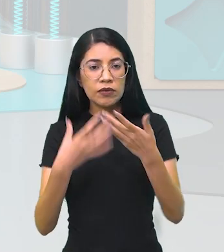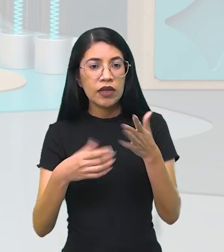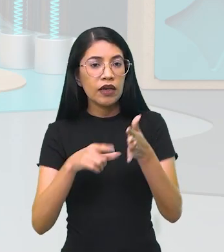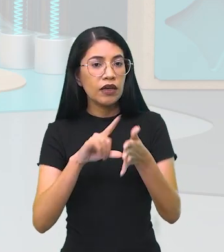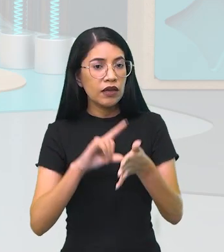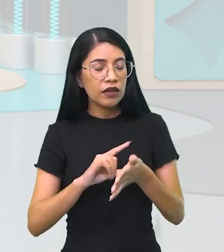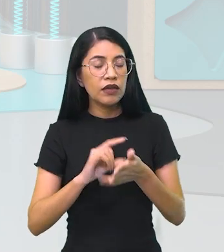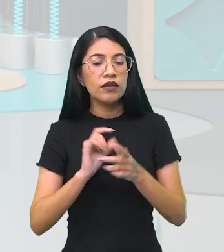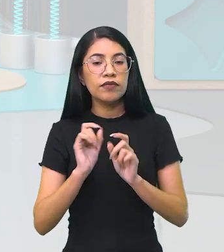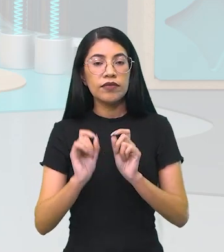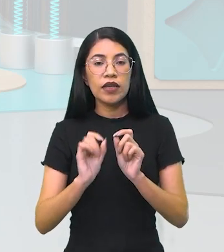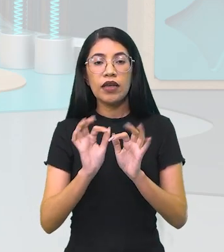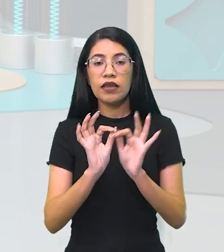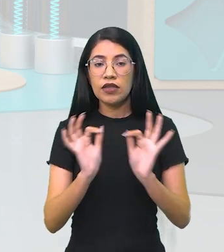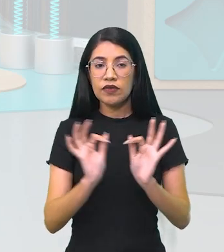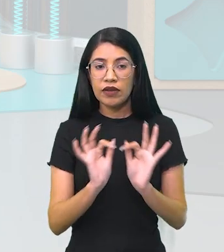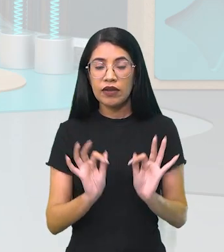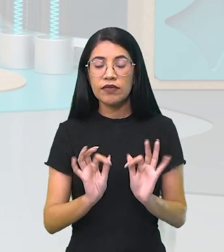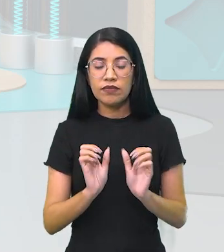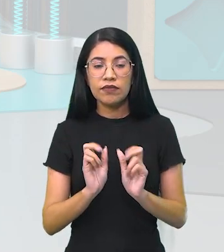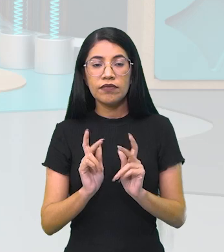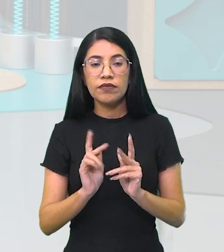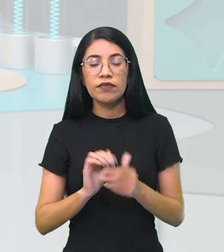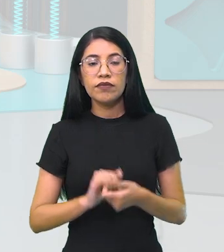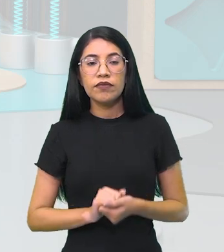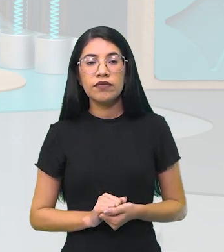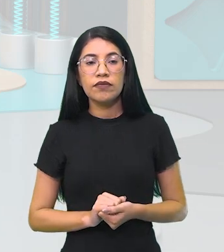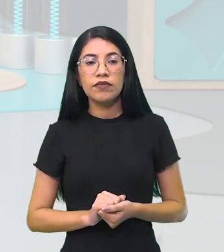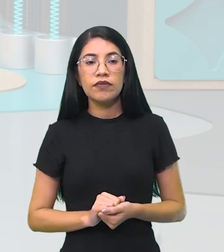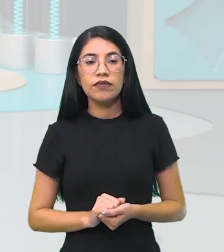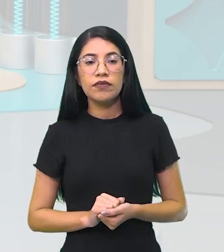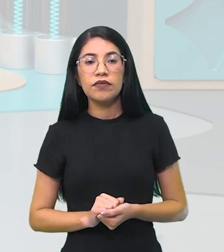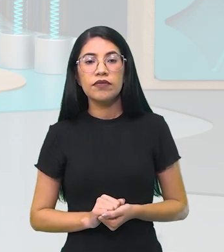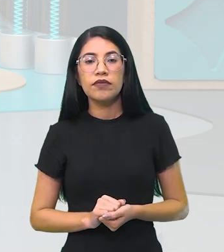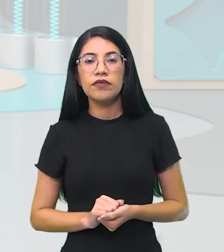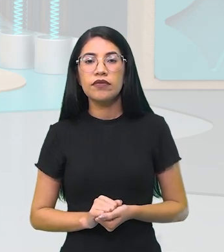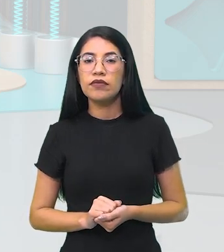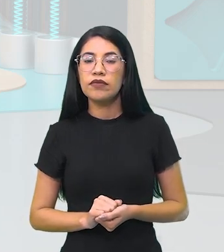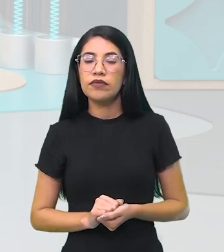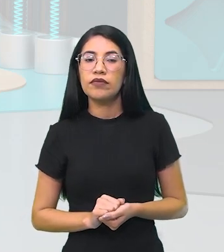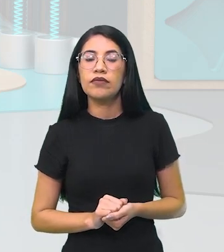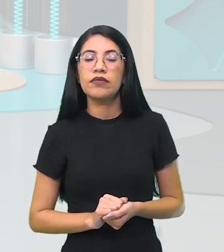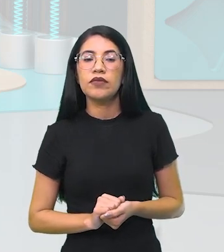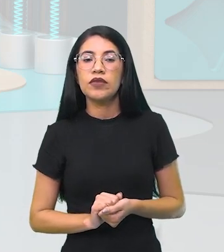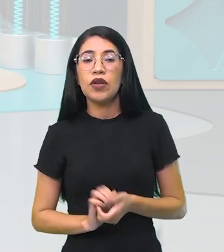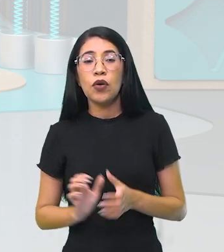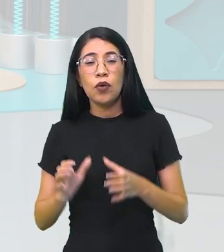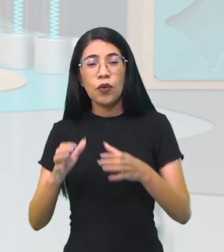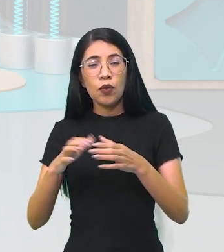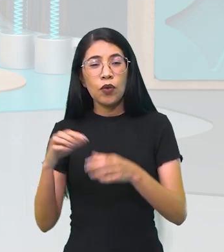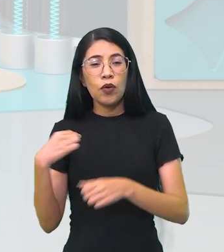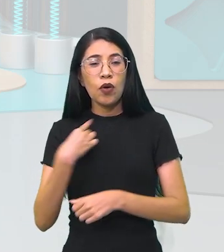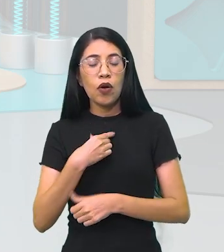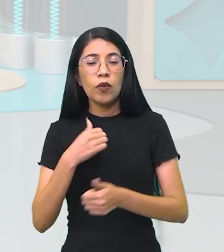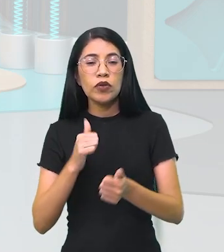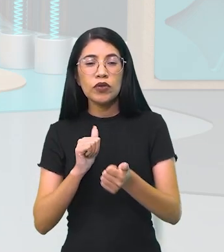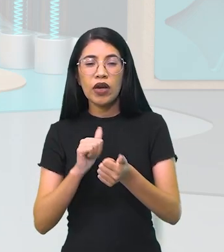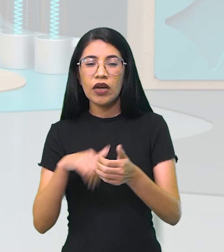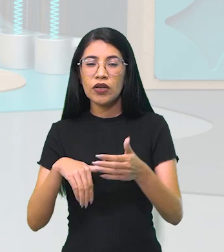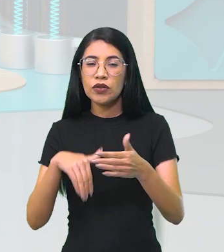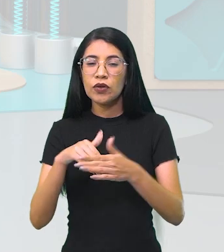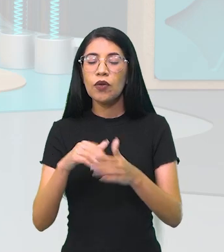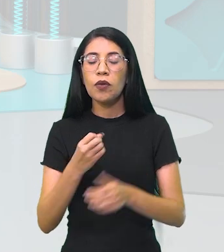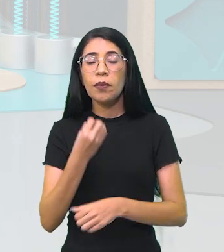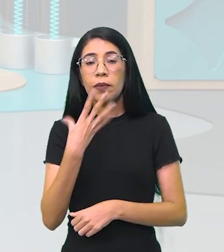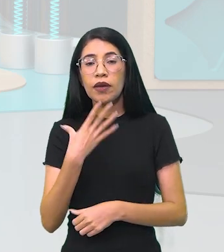lá nos nossos exemplos, né, que eu trouxe para vocês, tá? Nosso time jogou bem,